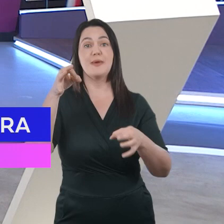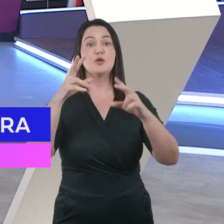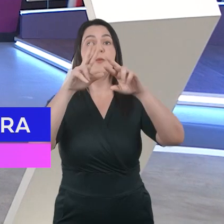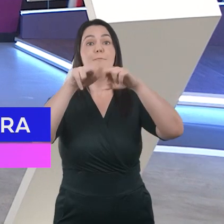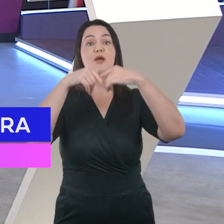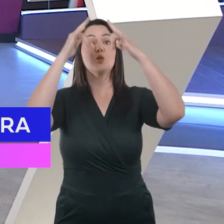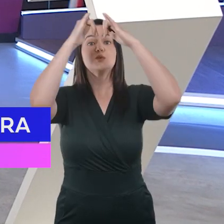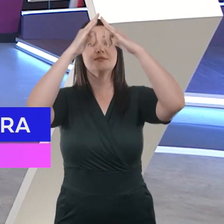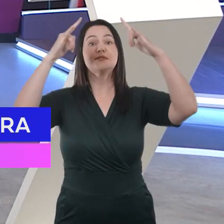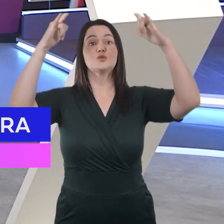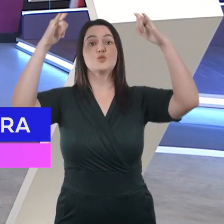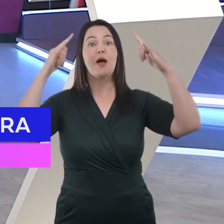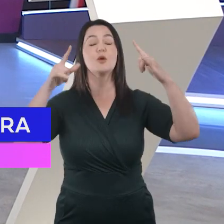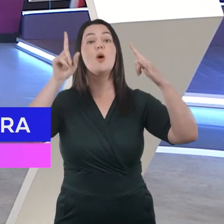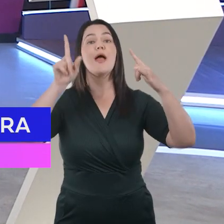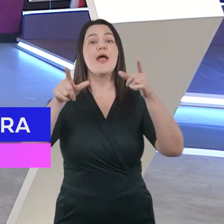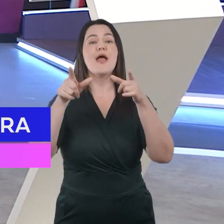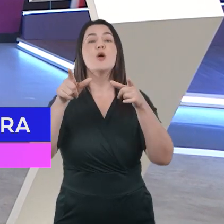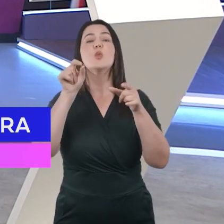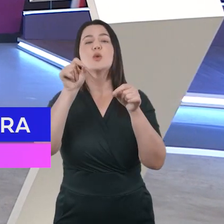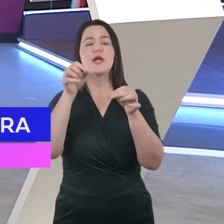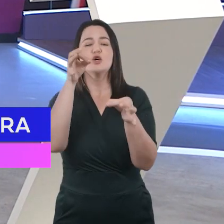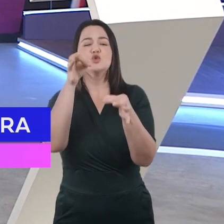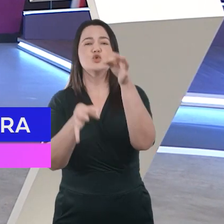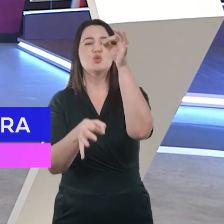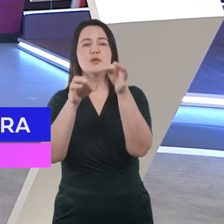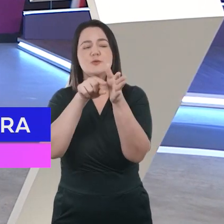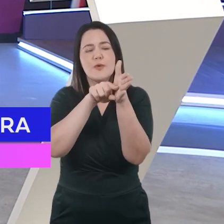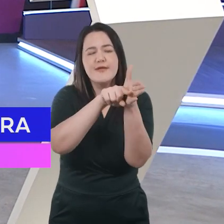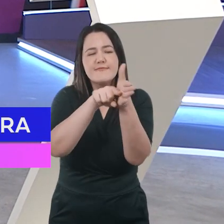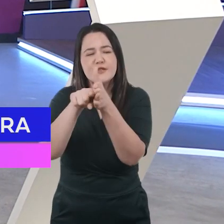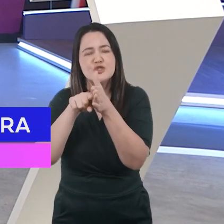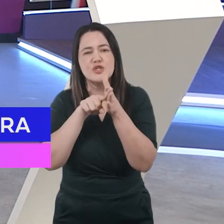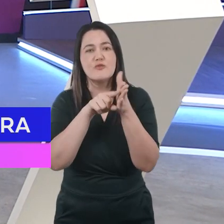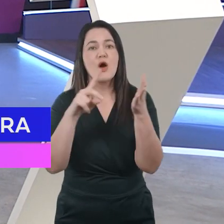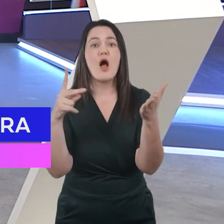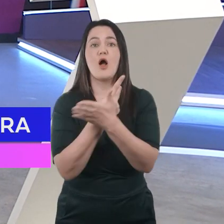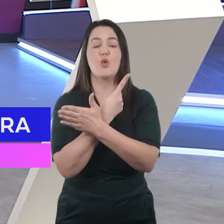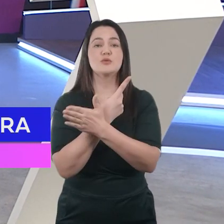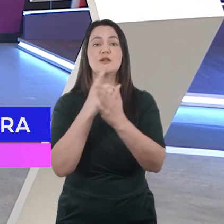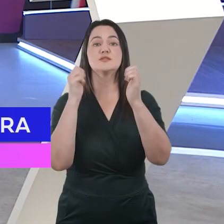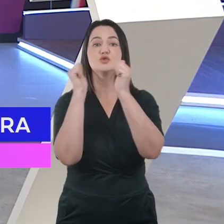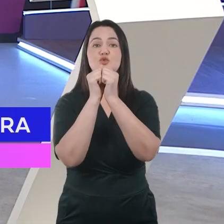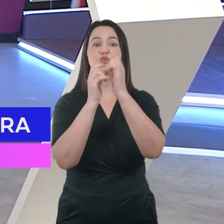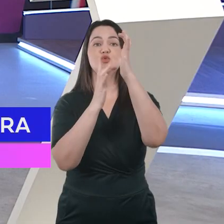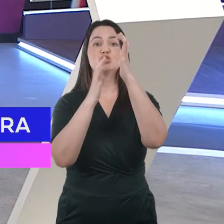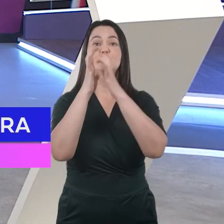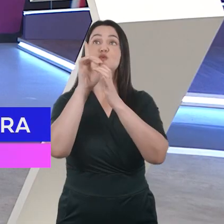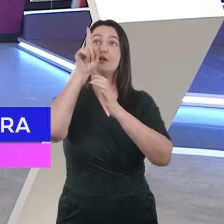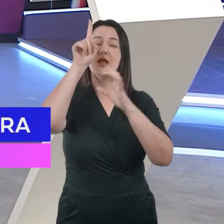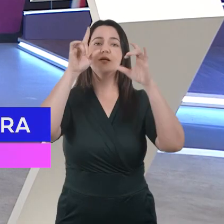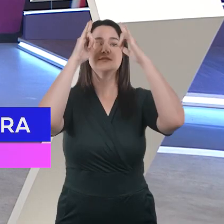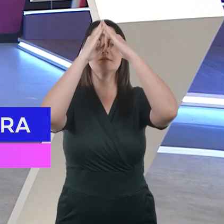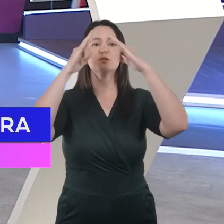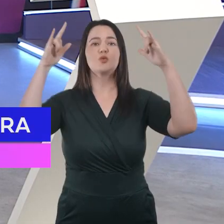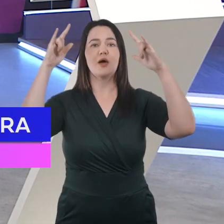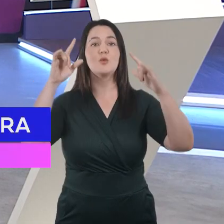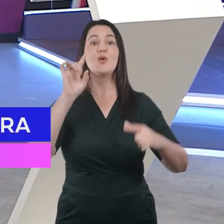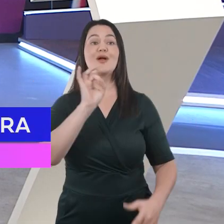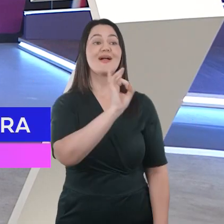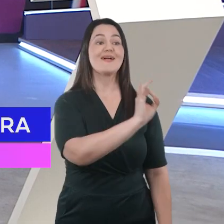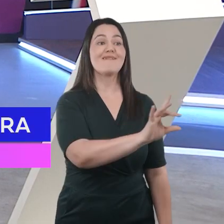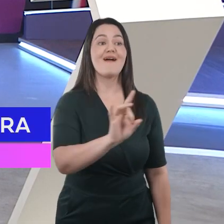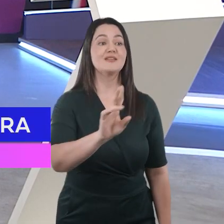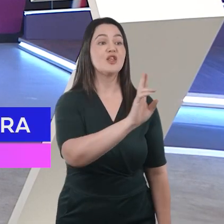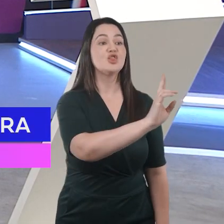santuário celestial, o juízo investigativo que acontece com Cristo neste santuário, onde cada nome